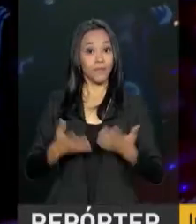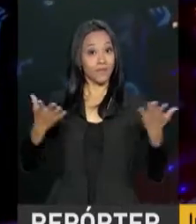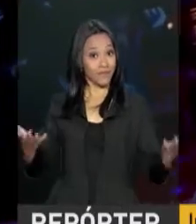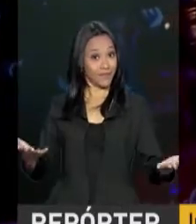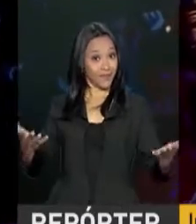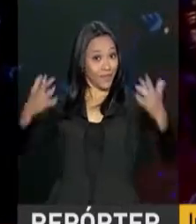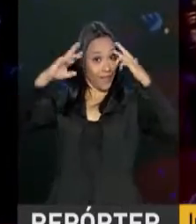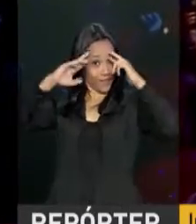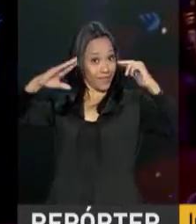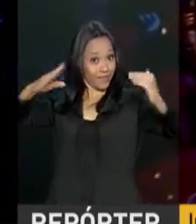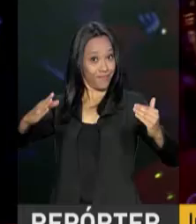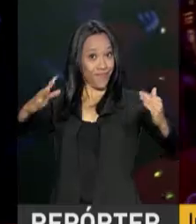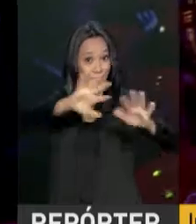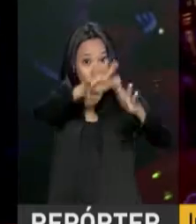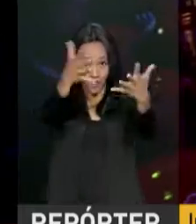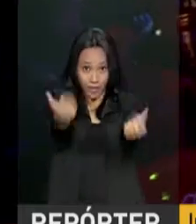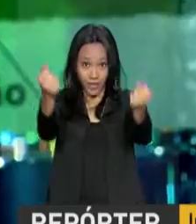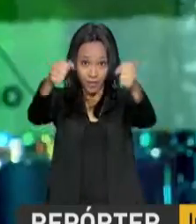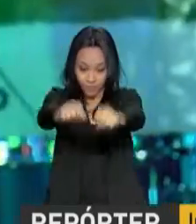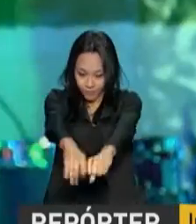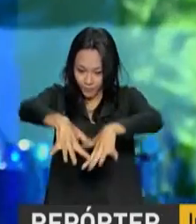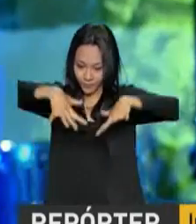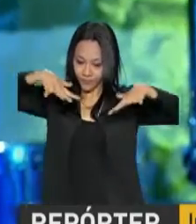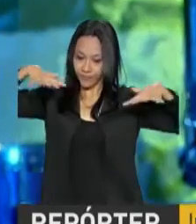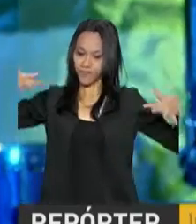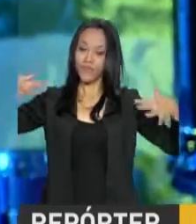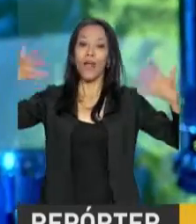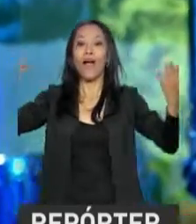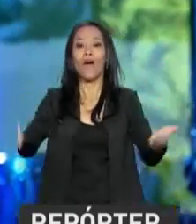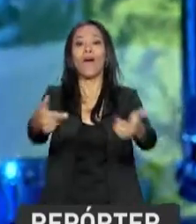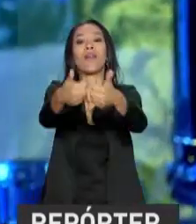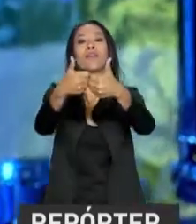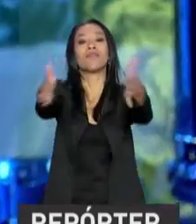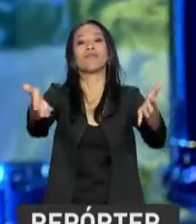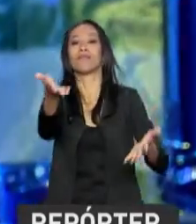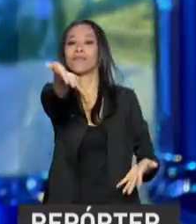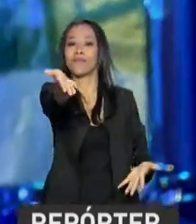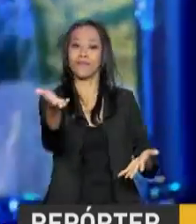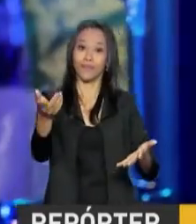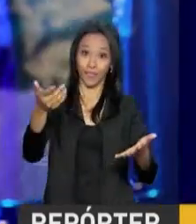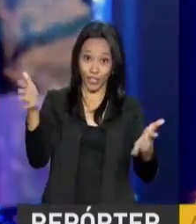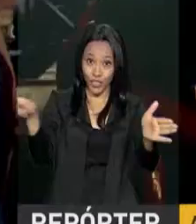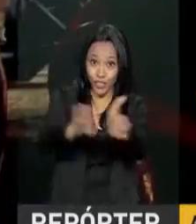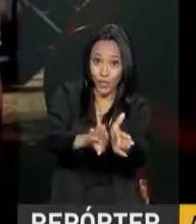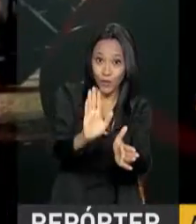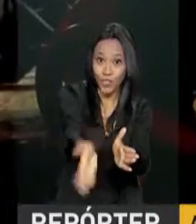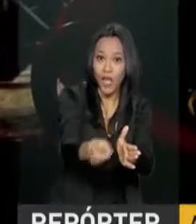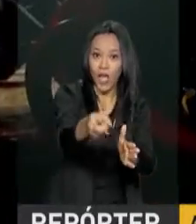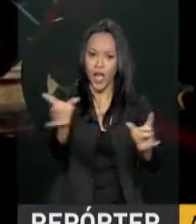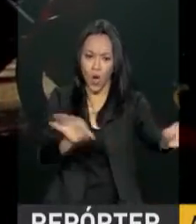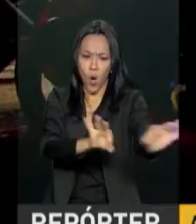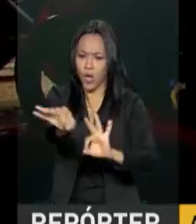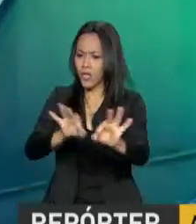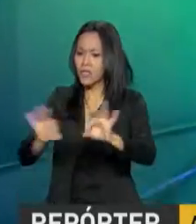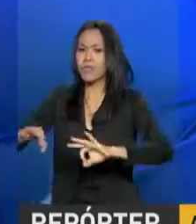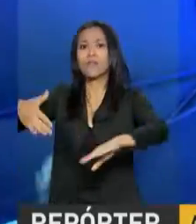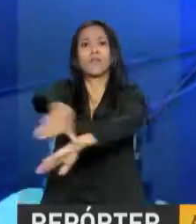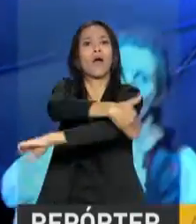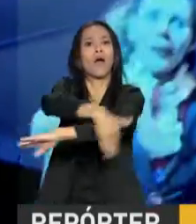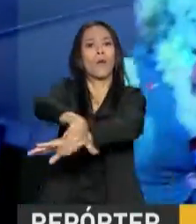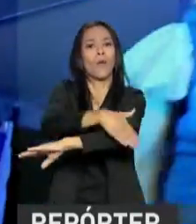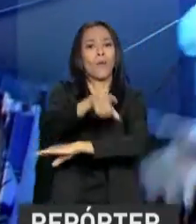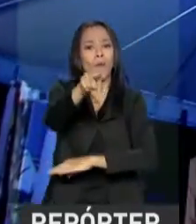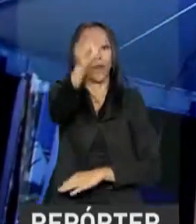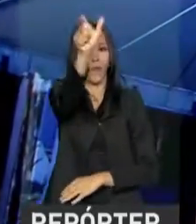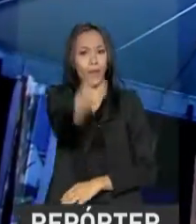Respeitável público, tome sua poltrona porque o Circo Rebote está chegando. No picadeiro montado no meio da rua, Érica